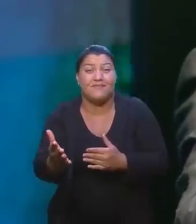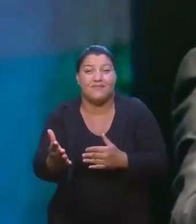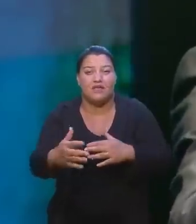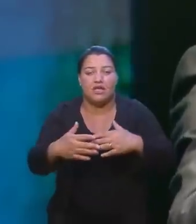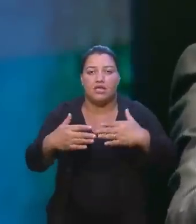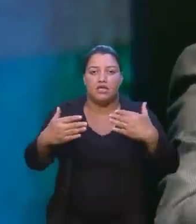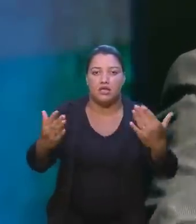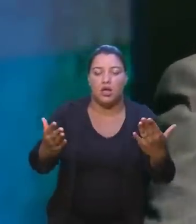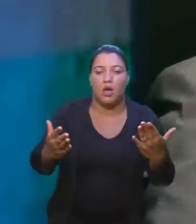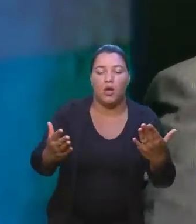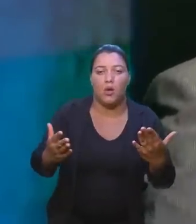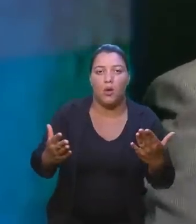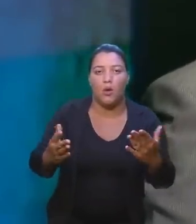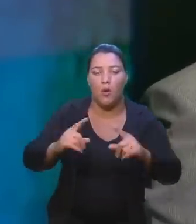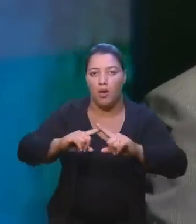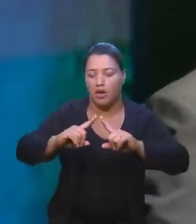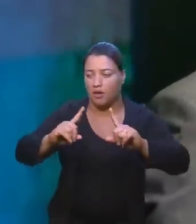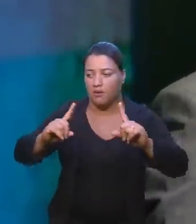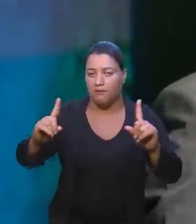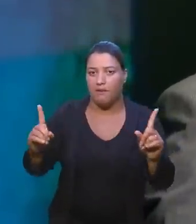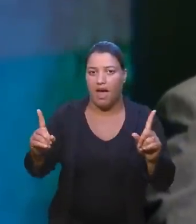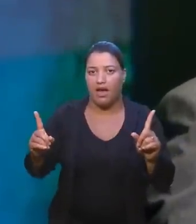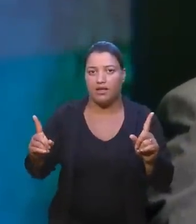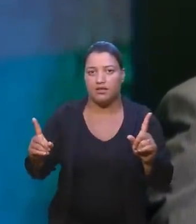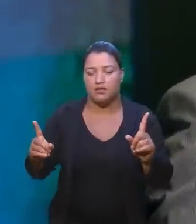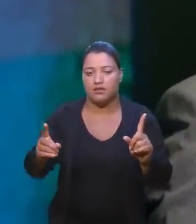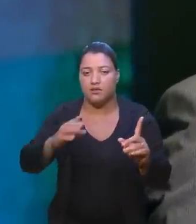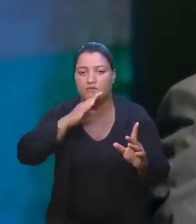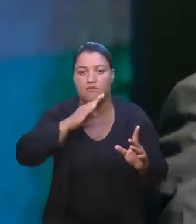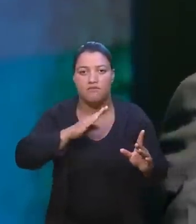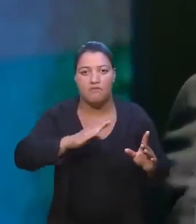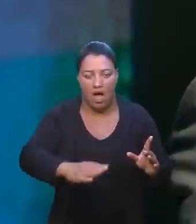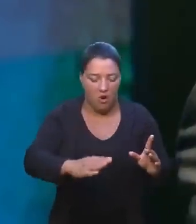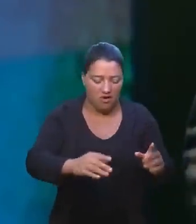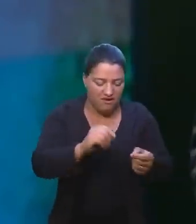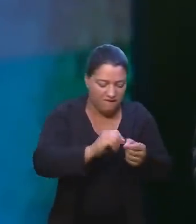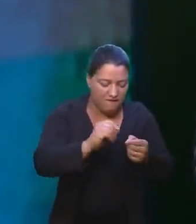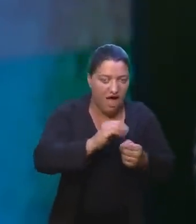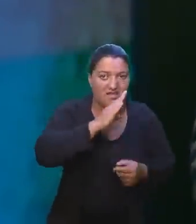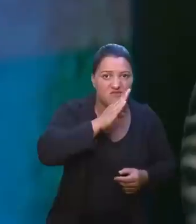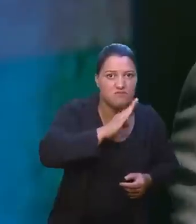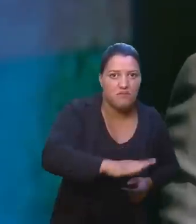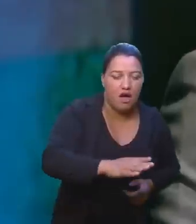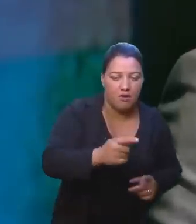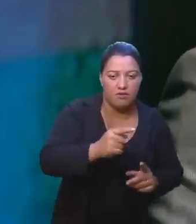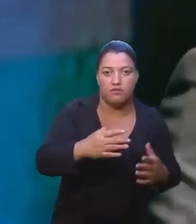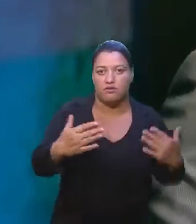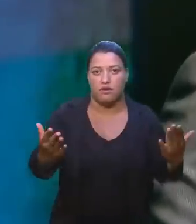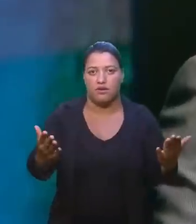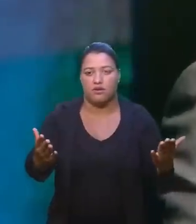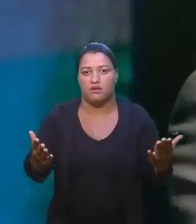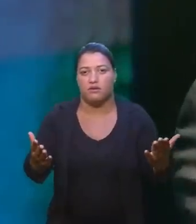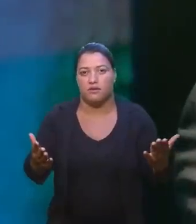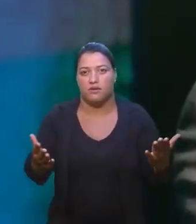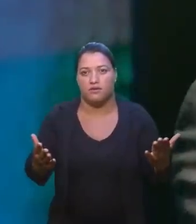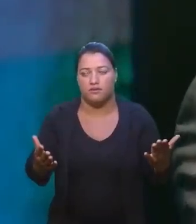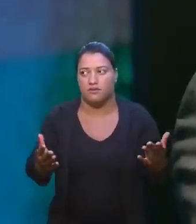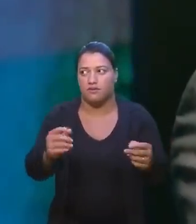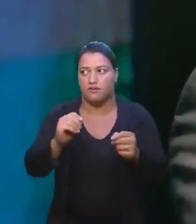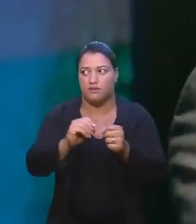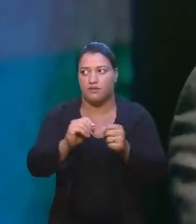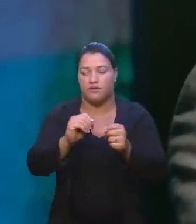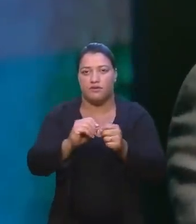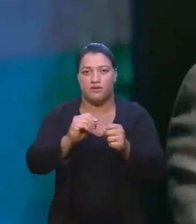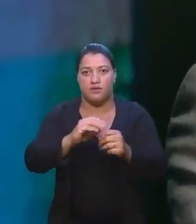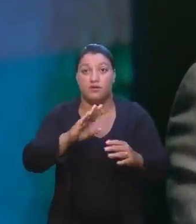emigração. Mas os que saem são os maus, que praticam o mal pelo mal. Os que se comprazem no mal. Isso está